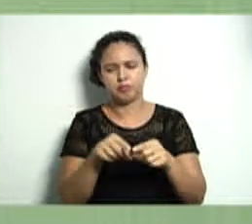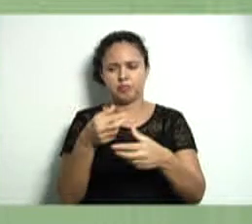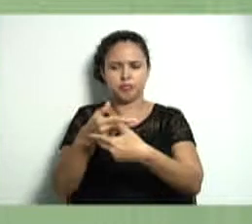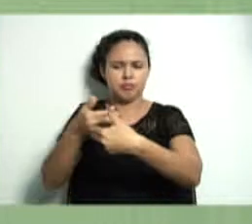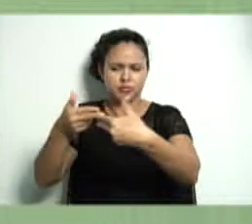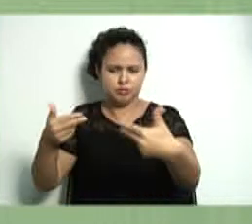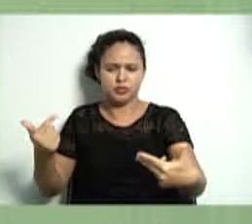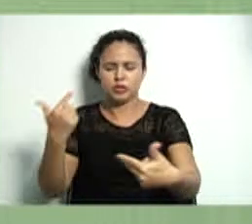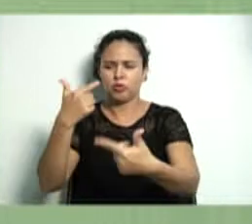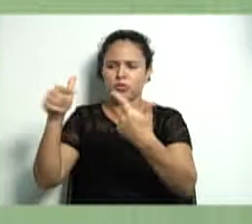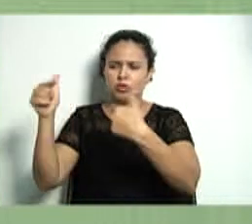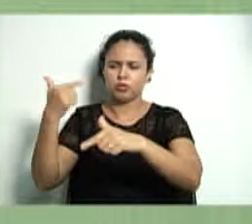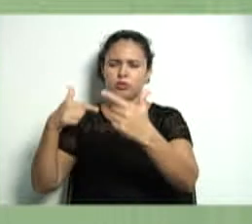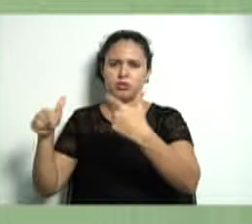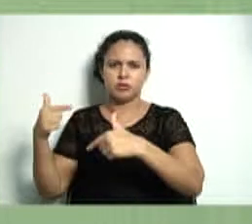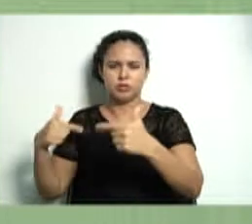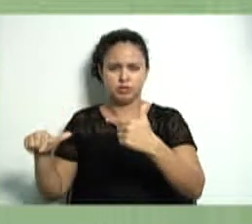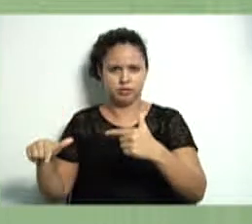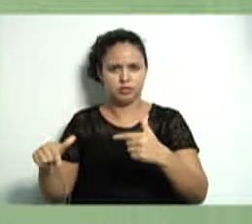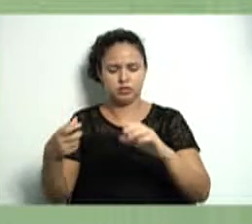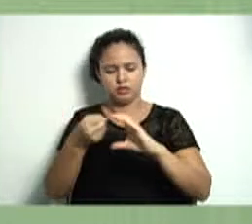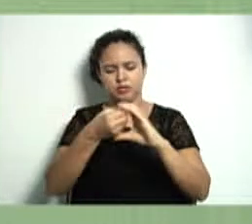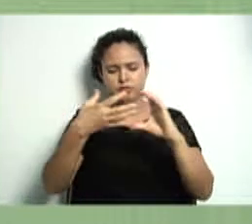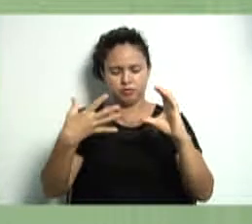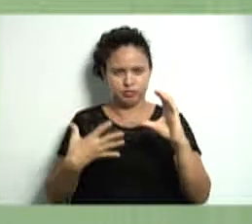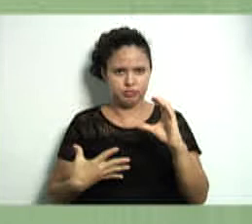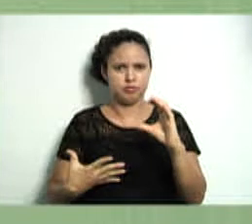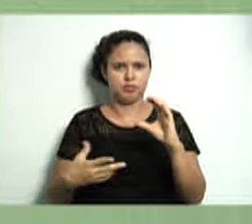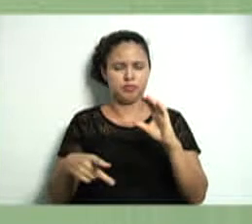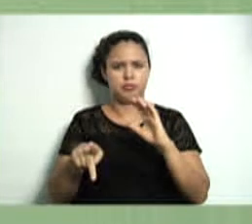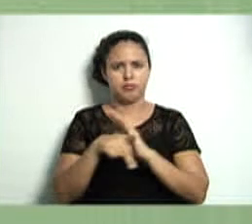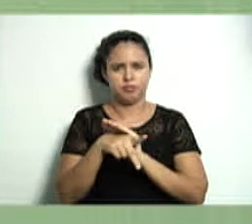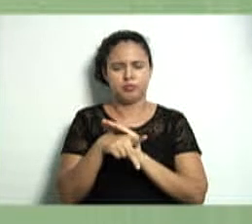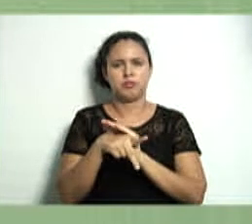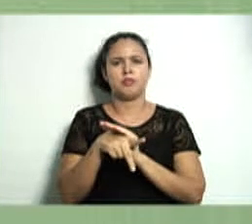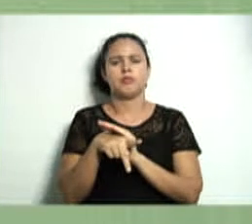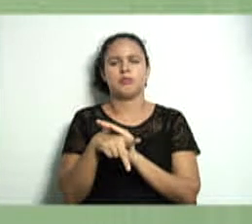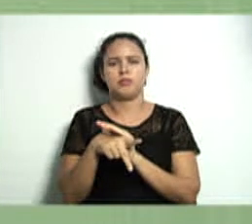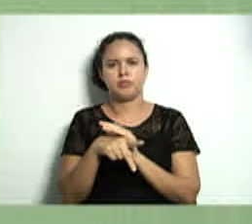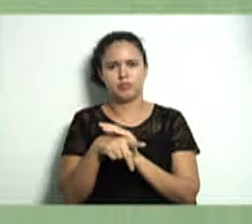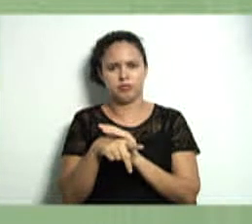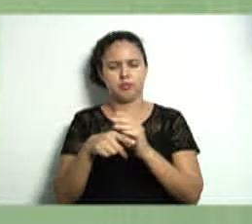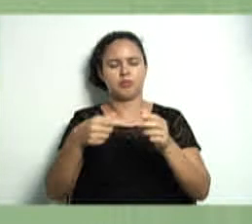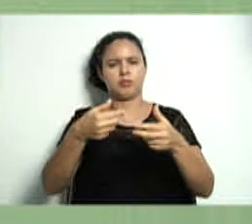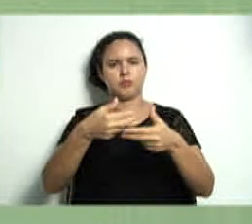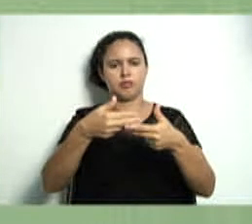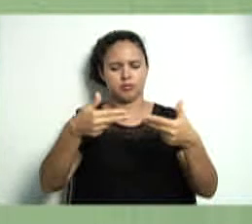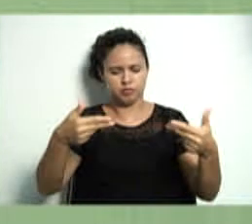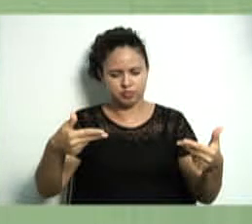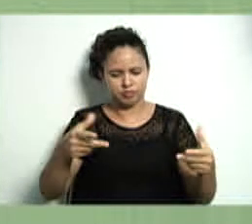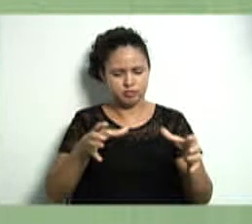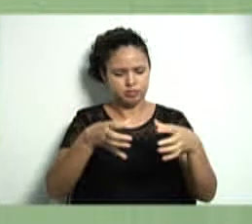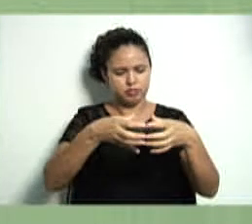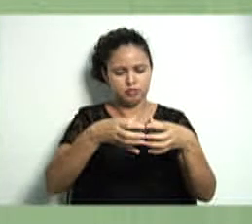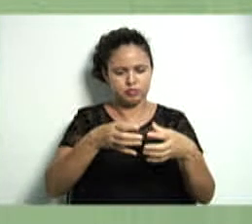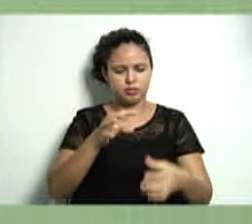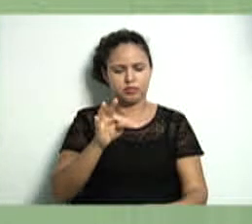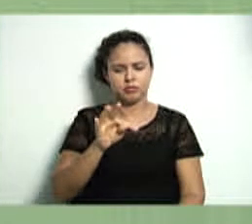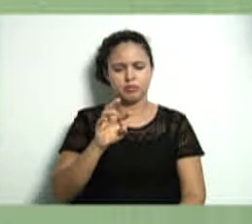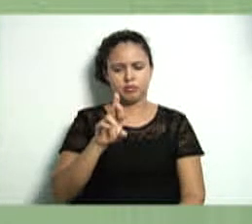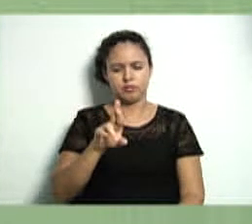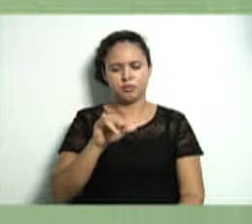demais atividades são características do modo de produção tribal. Sim, são no modo de